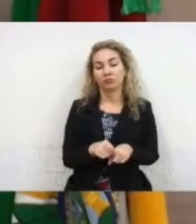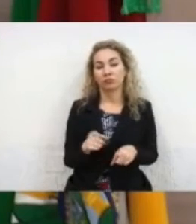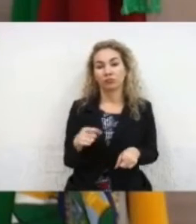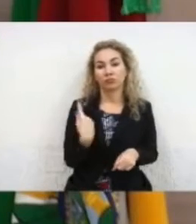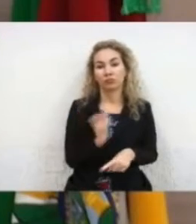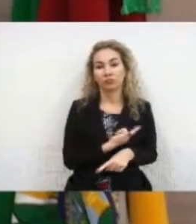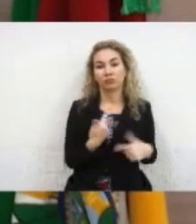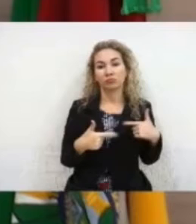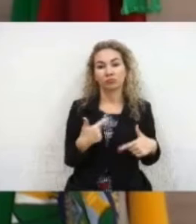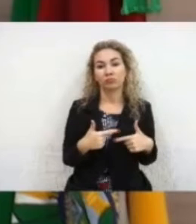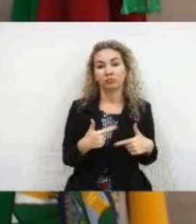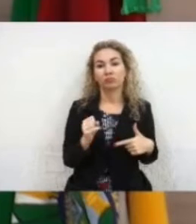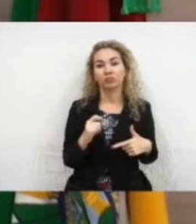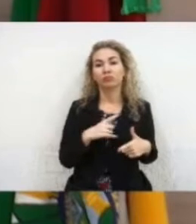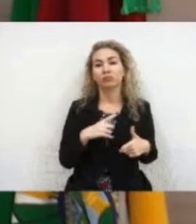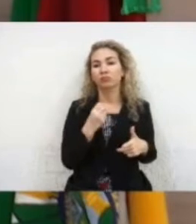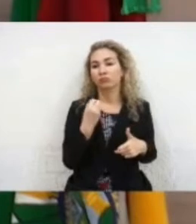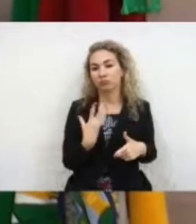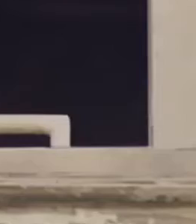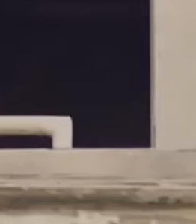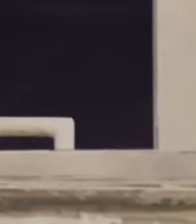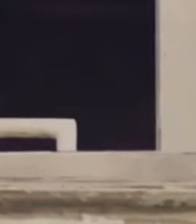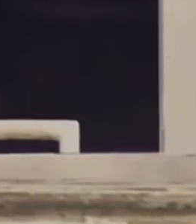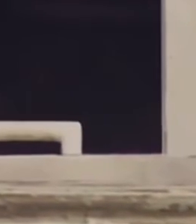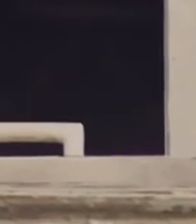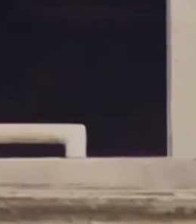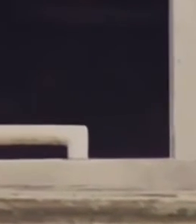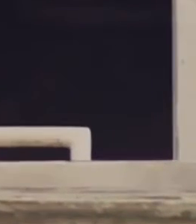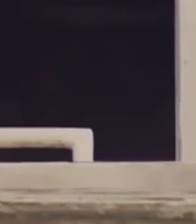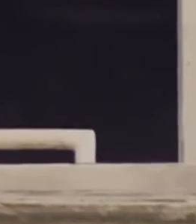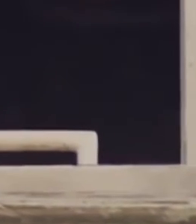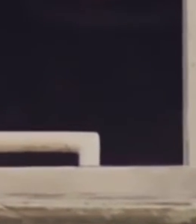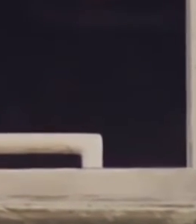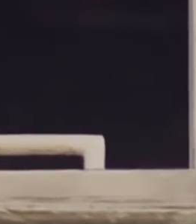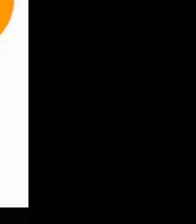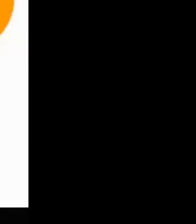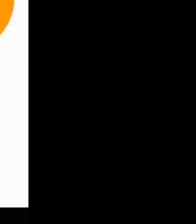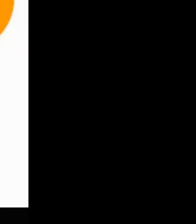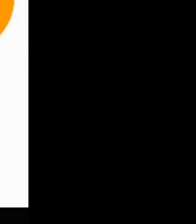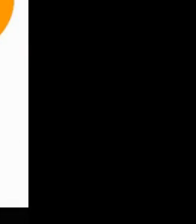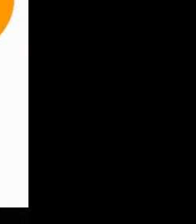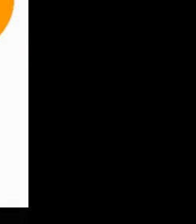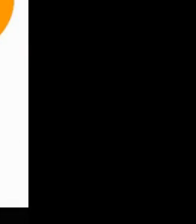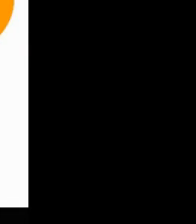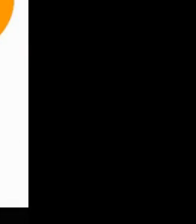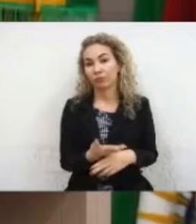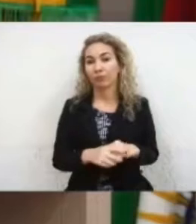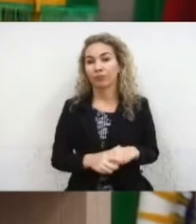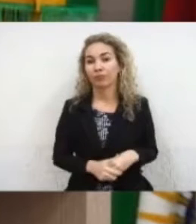o nosso trabalho, será que nós cumprimos com a nossa missão? Será que nós realizamos o nosso